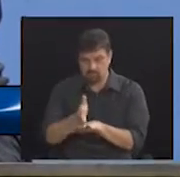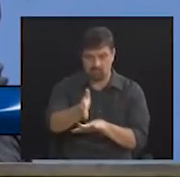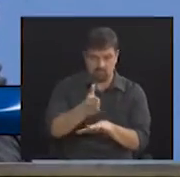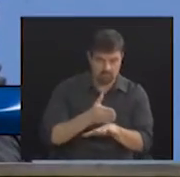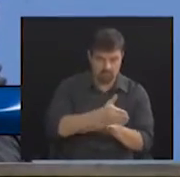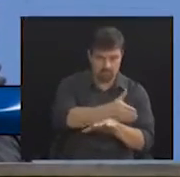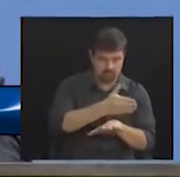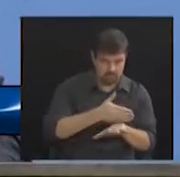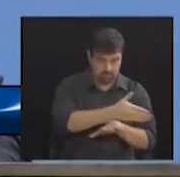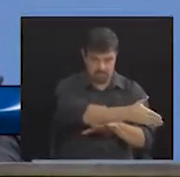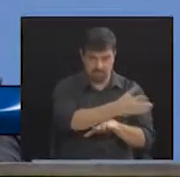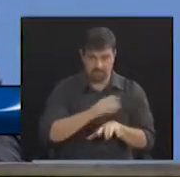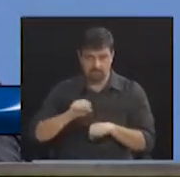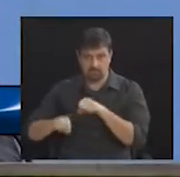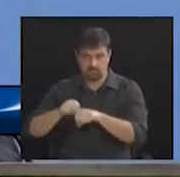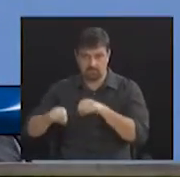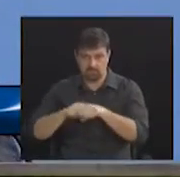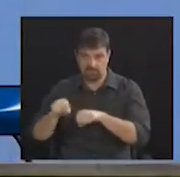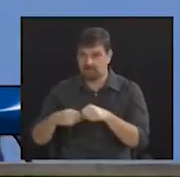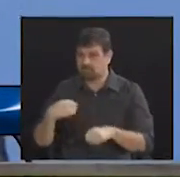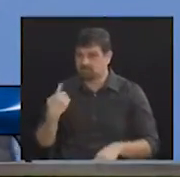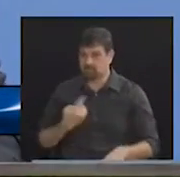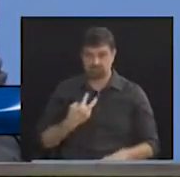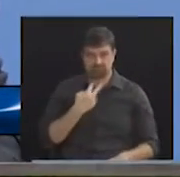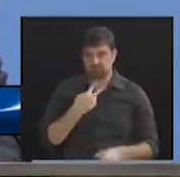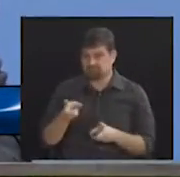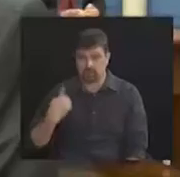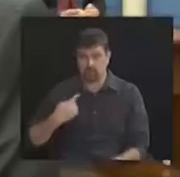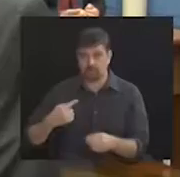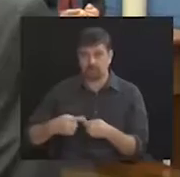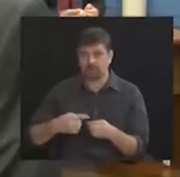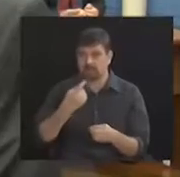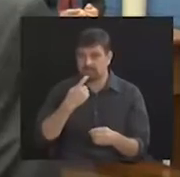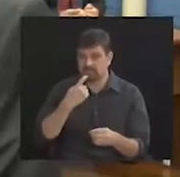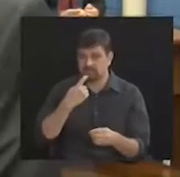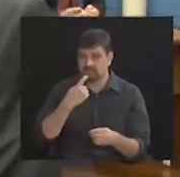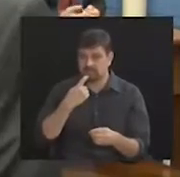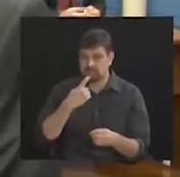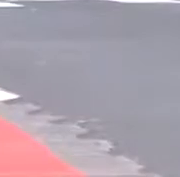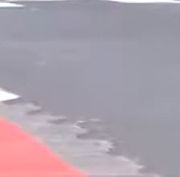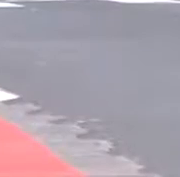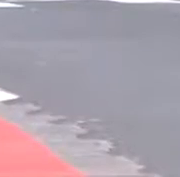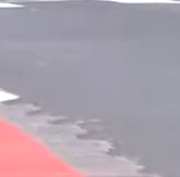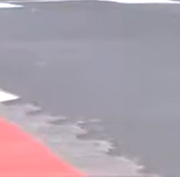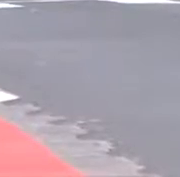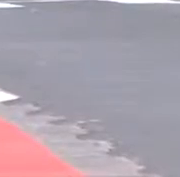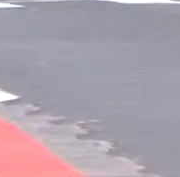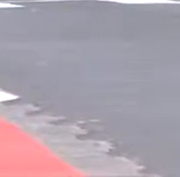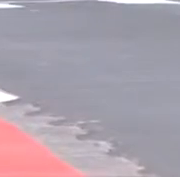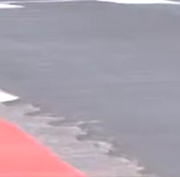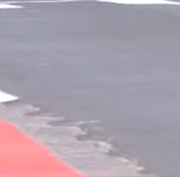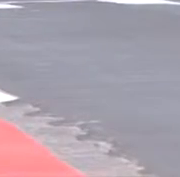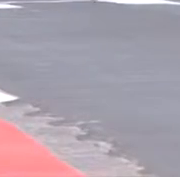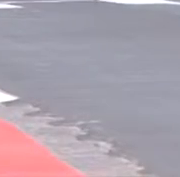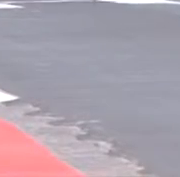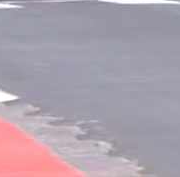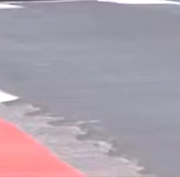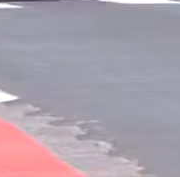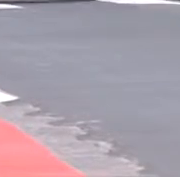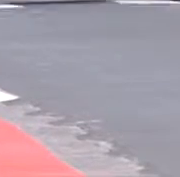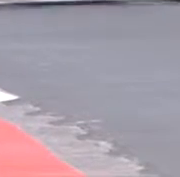também poderiam contar com a ciclovia, a gente não vê isso acontecendo. Tourinho faz um apelo para que o plano cicloviário